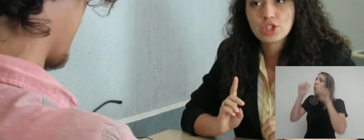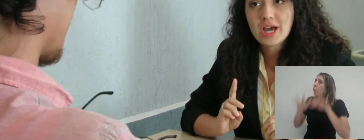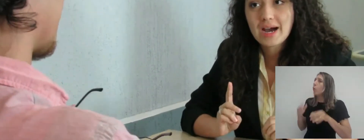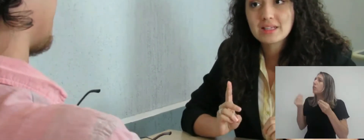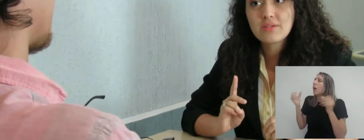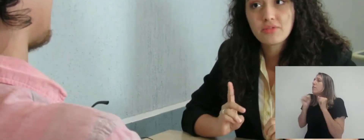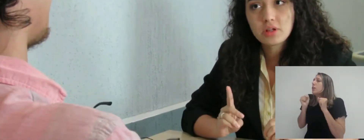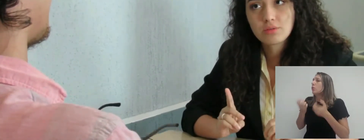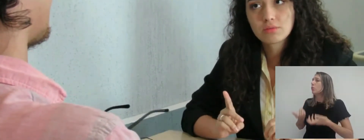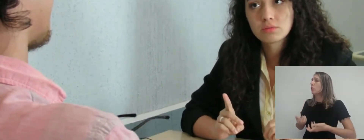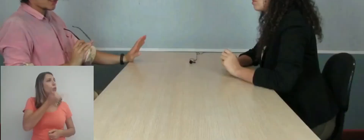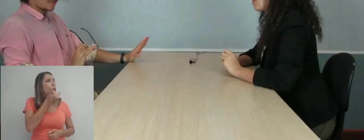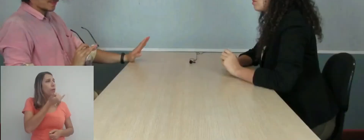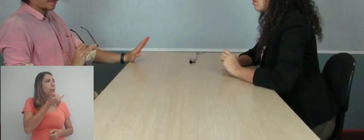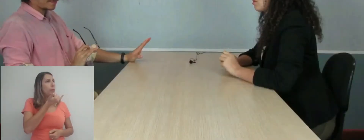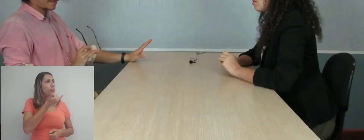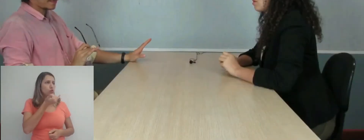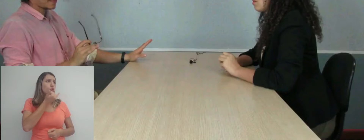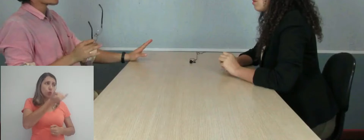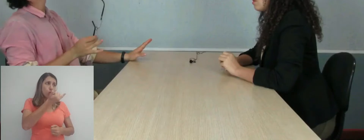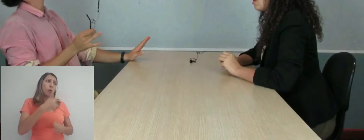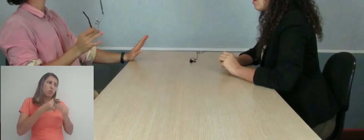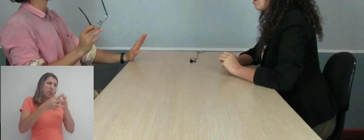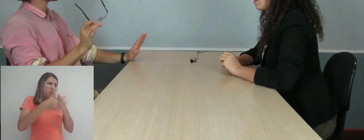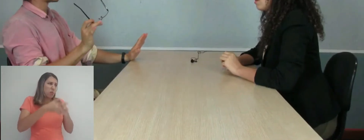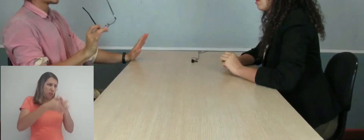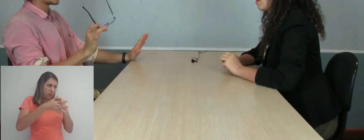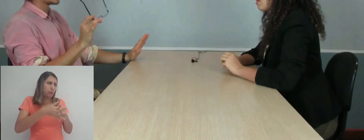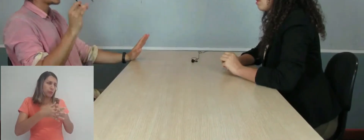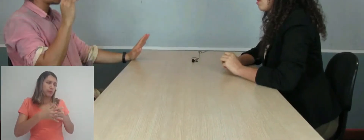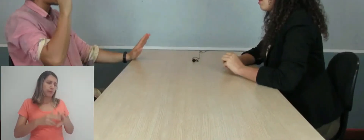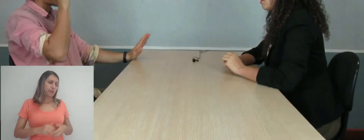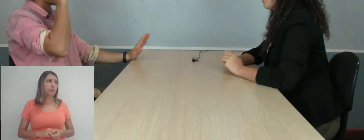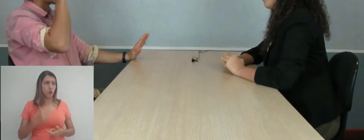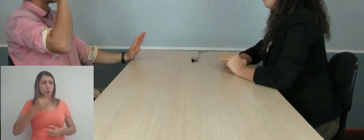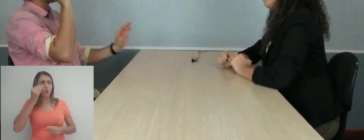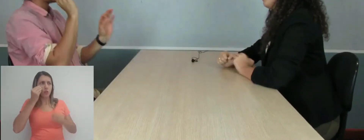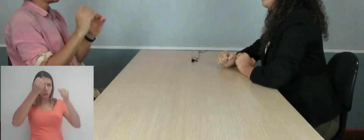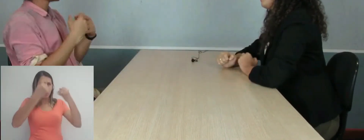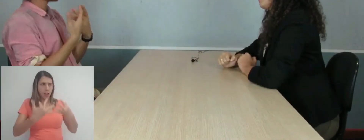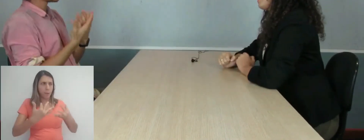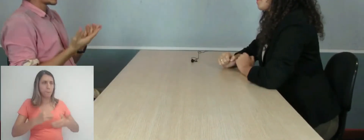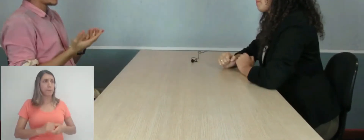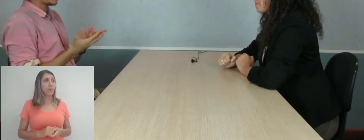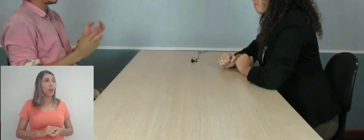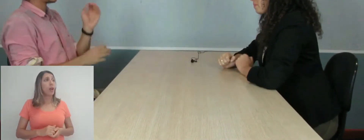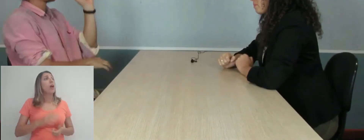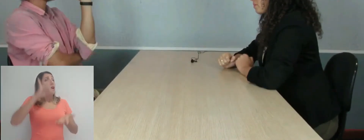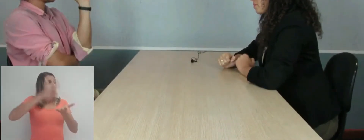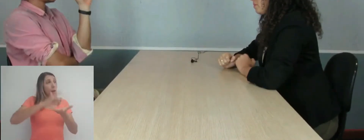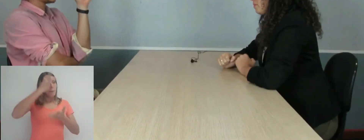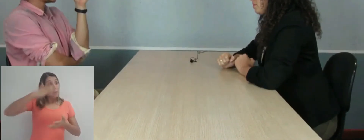capaz de produzir geadas e frio. Desculpa se eu estou complicando as coisas. Vou tentar explicar